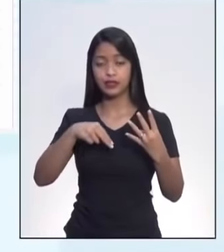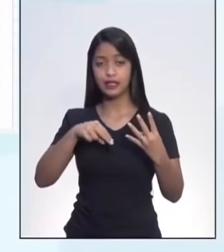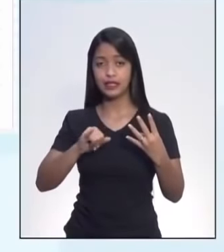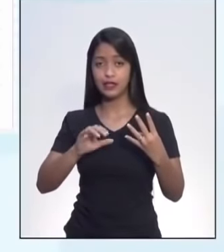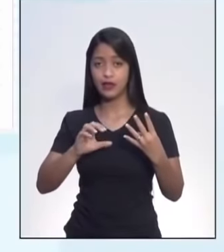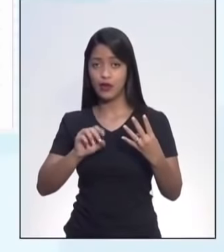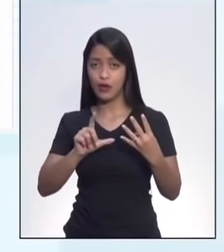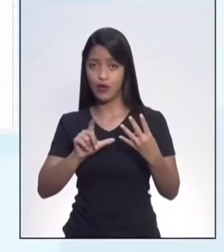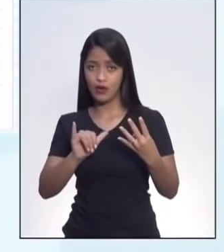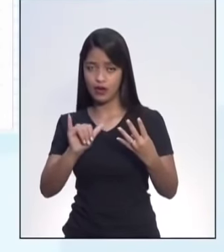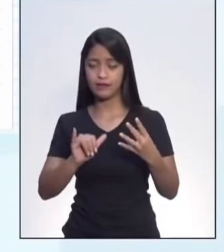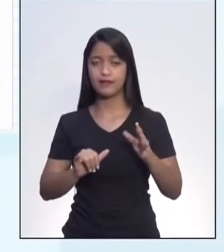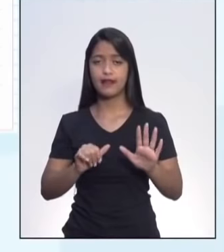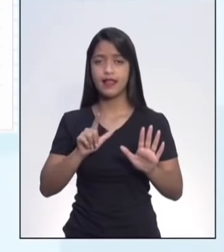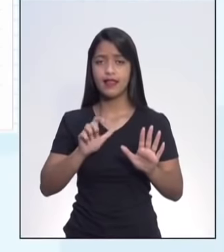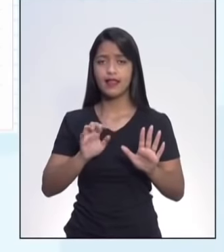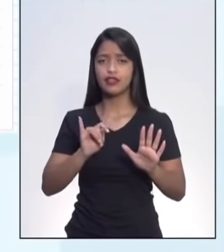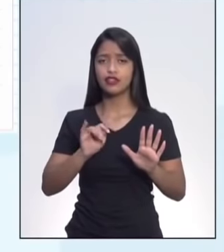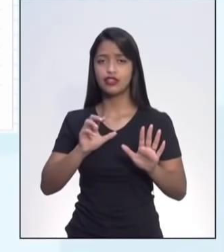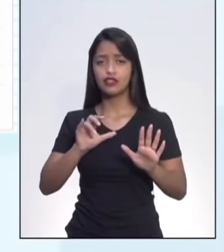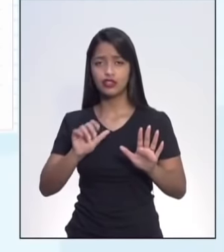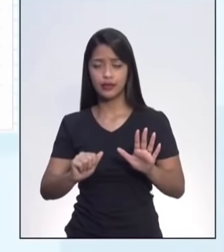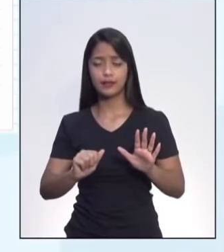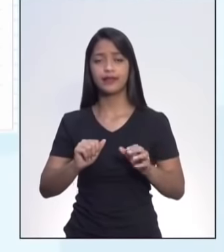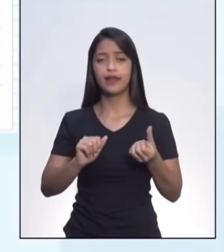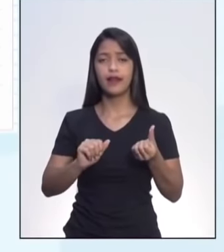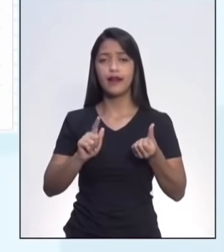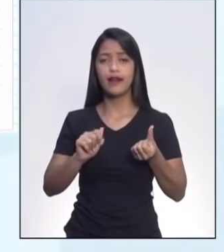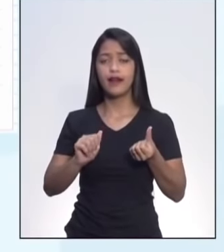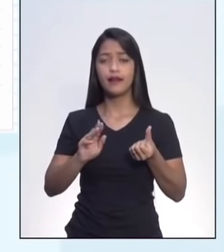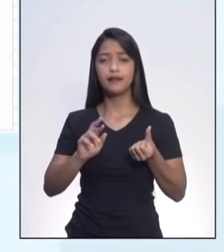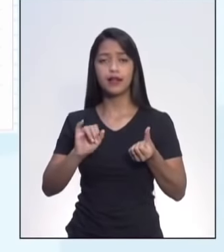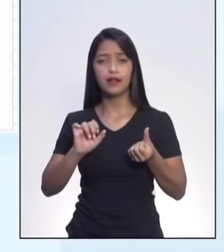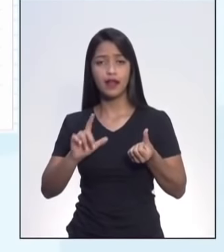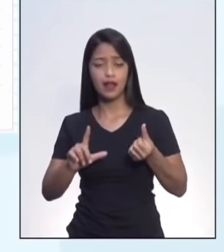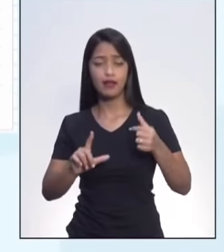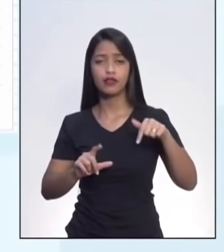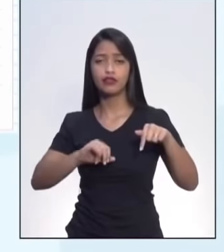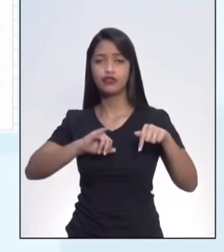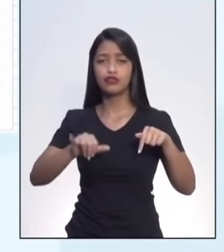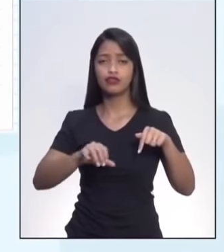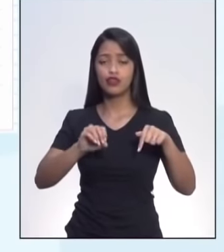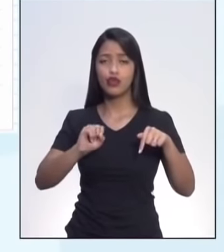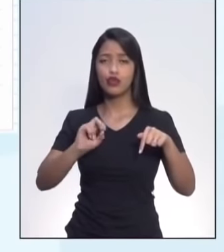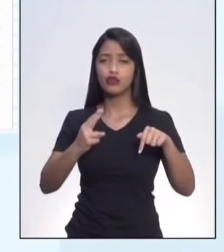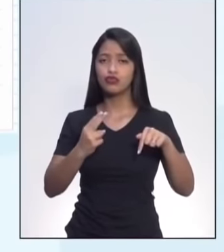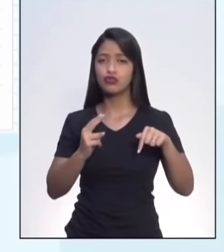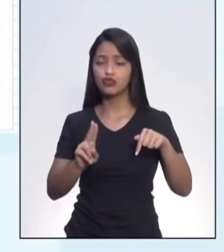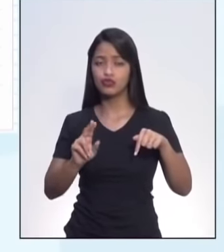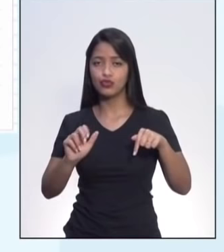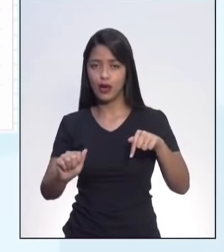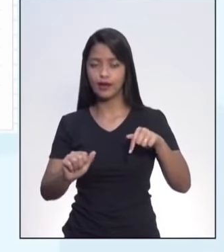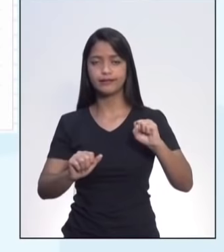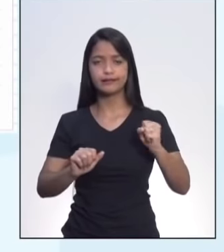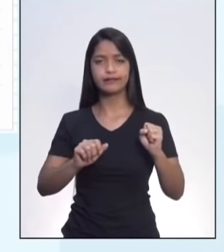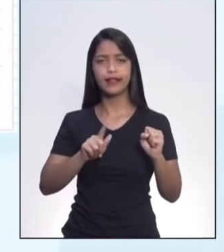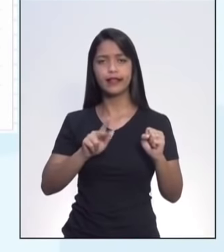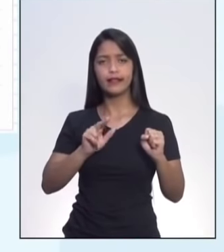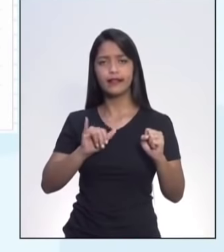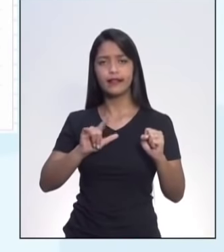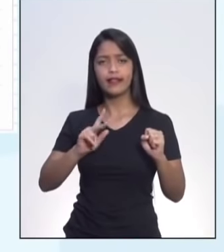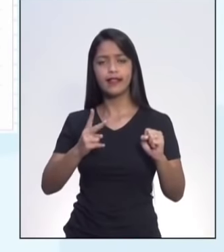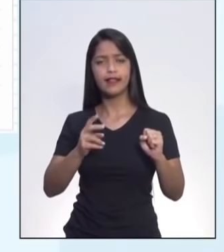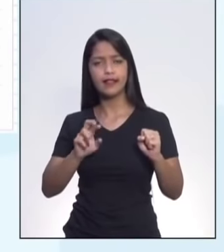Letícia, Gabriel Silva, o Joshua, Guilherme, Lucas Pedro, Mariana, o Daniel colocou